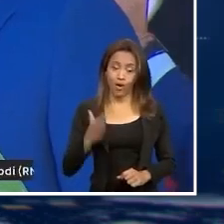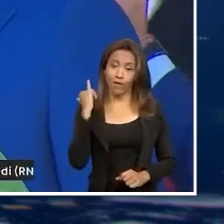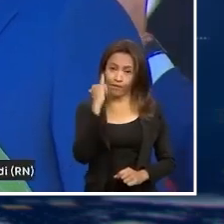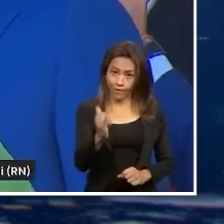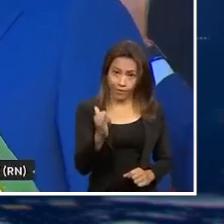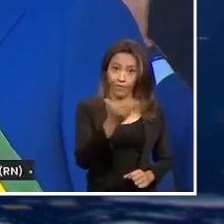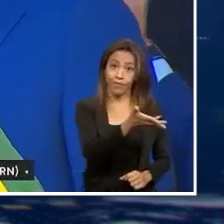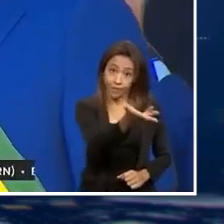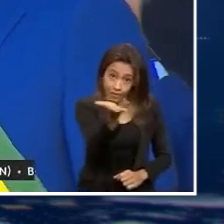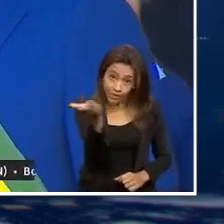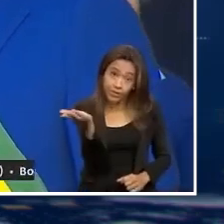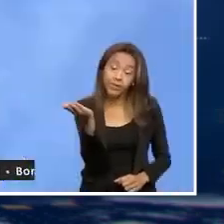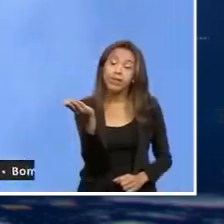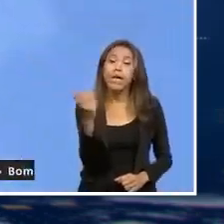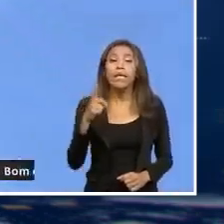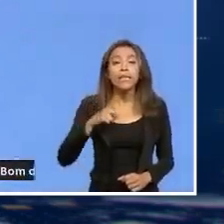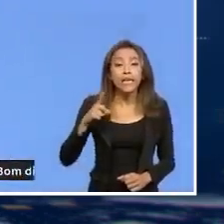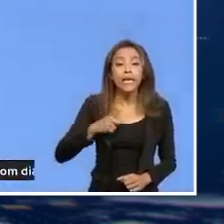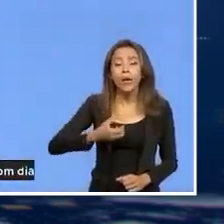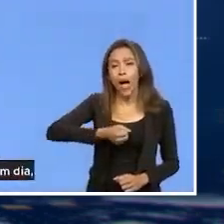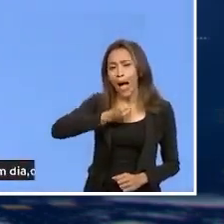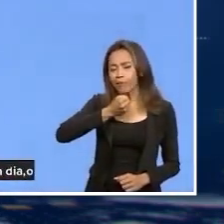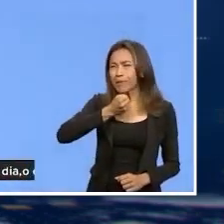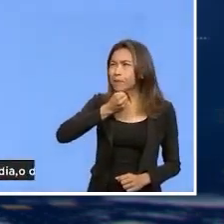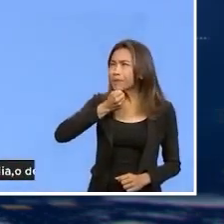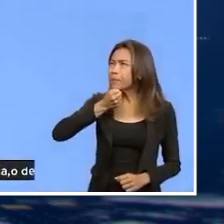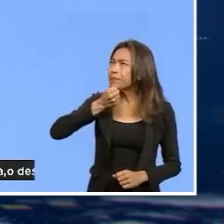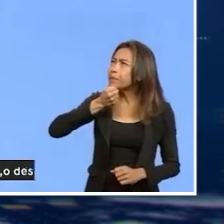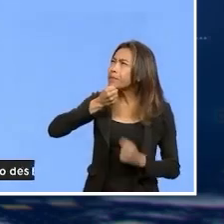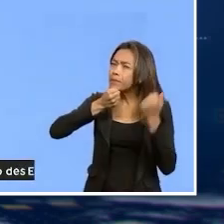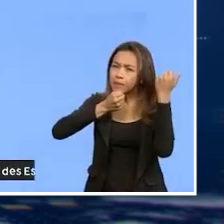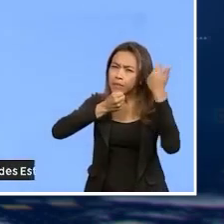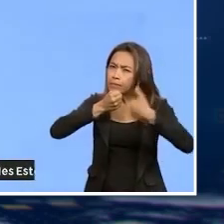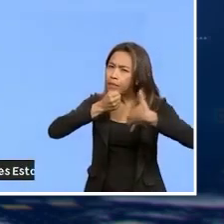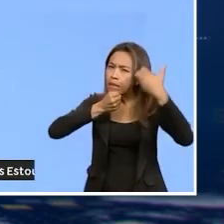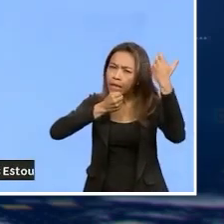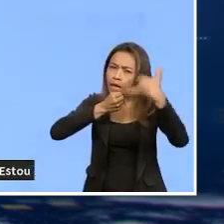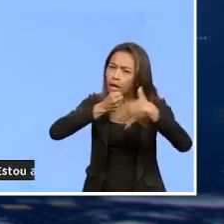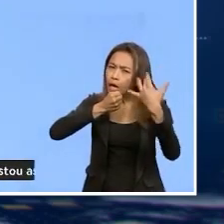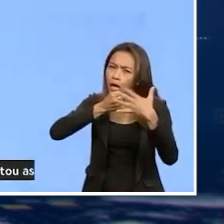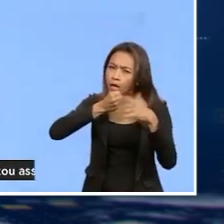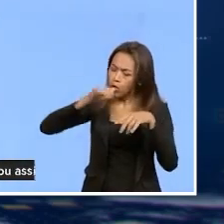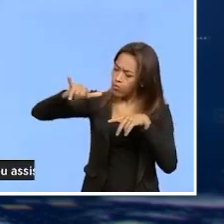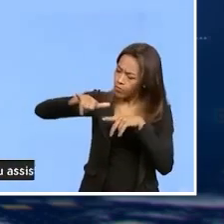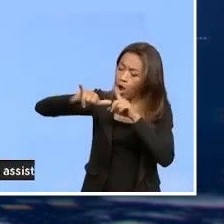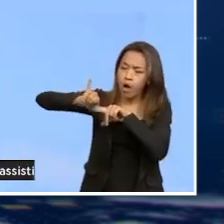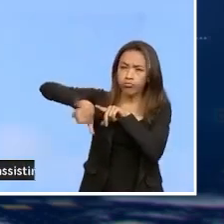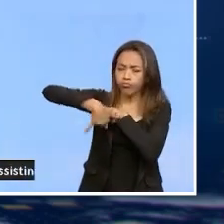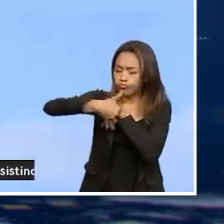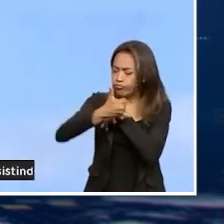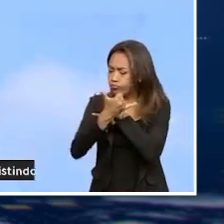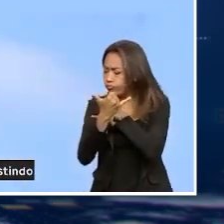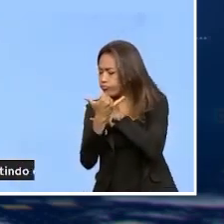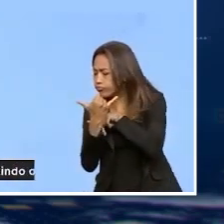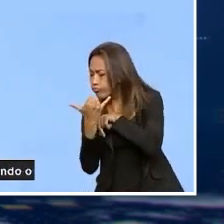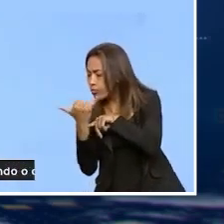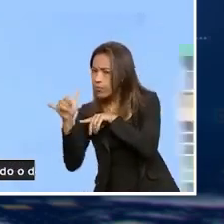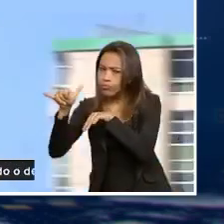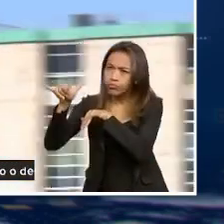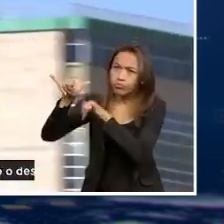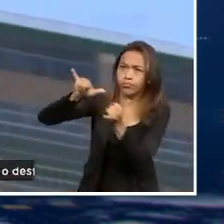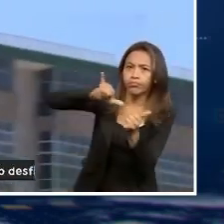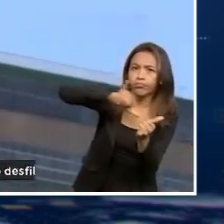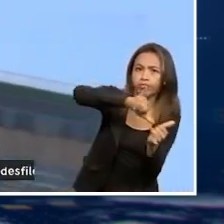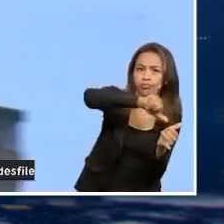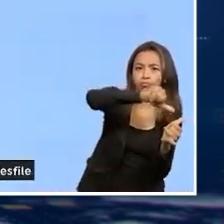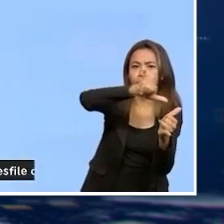que você quer? Não, em outros momentos dessa foram. Dessa vez não teve sindicato. Você me permitir? Ah, posso, claro. Dessa vez não teve sindicato, claro, rural